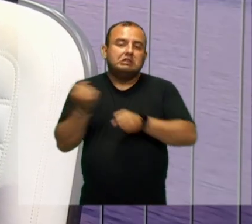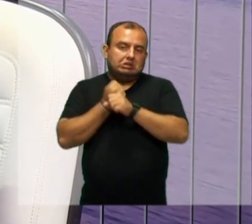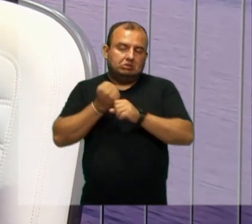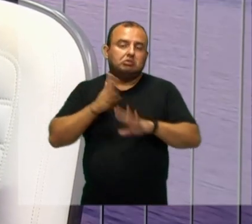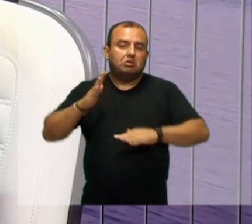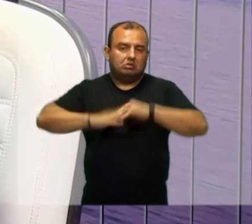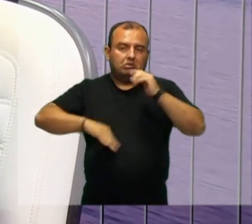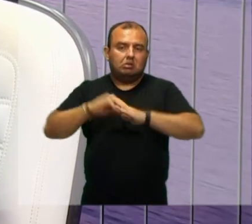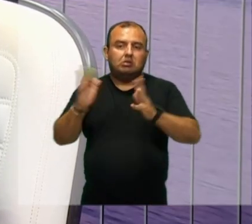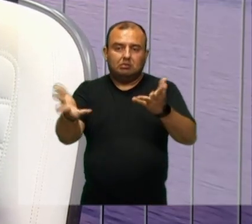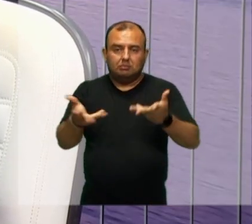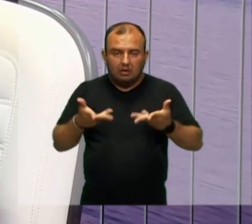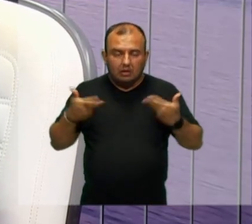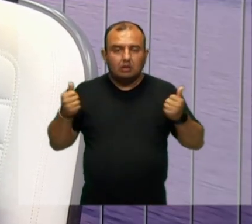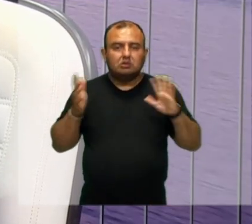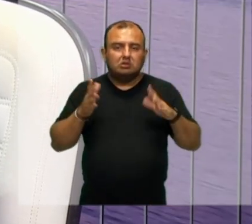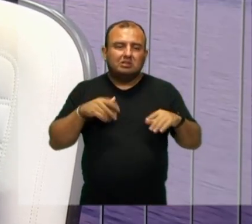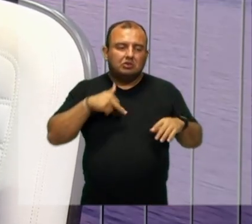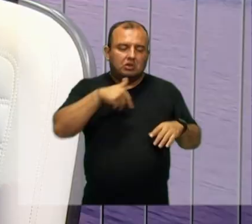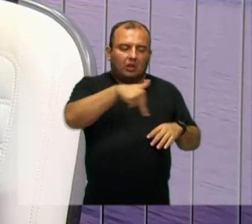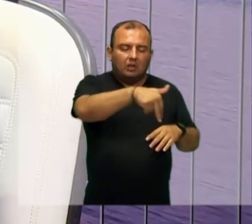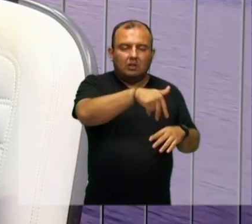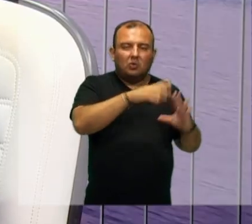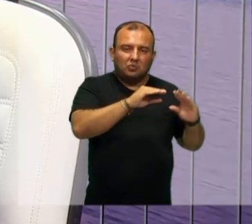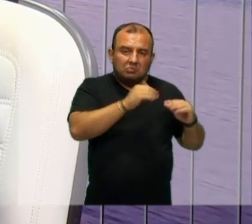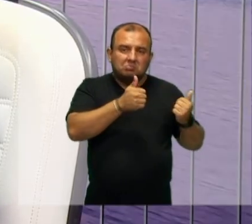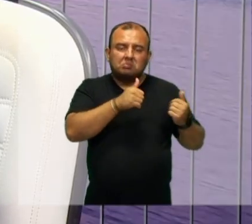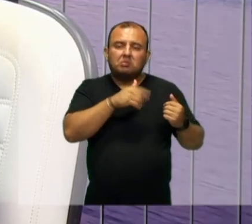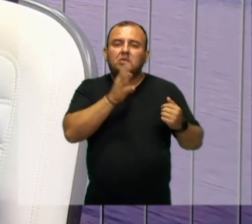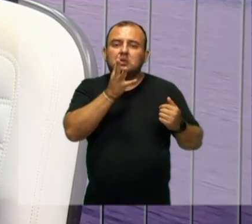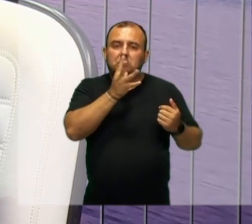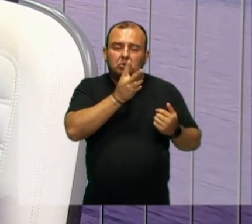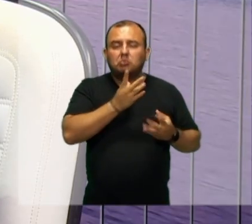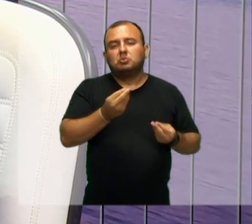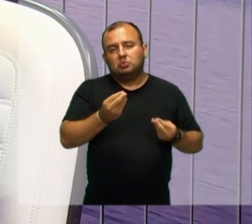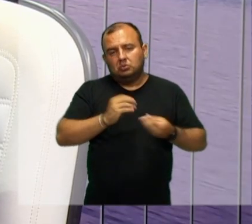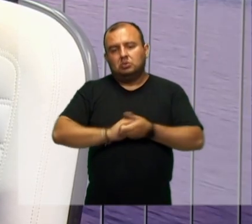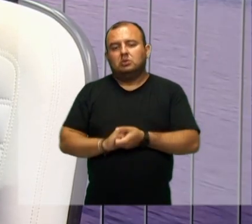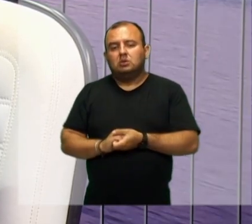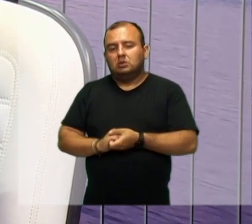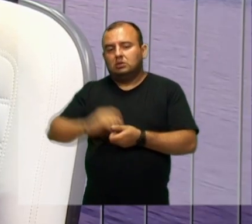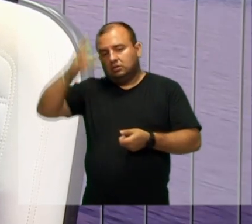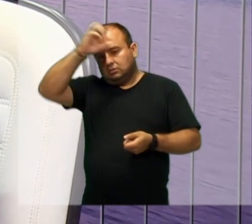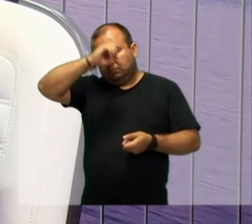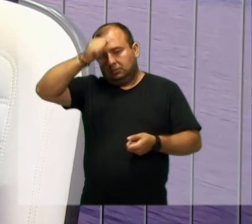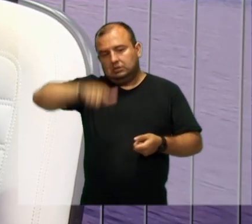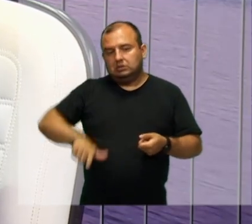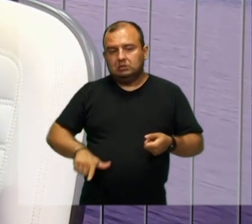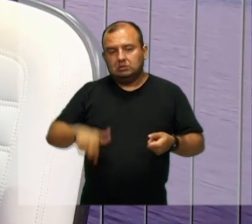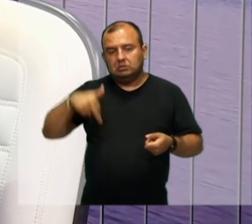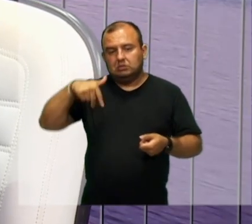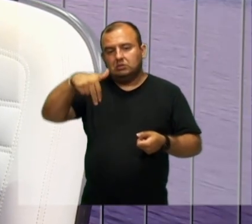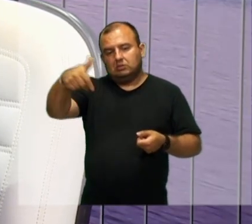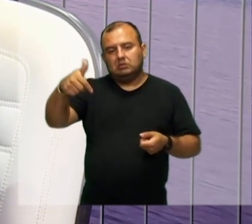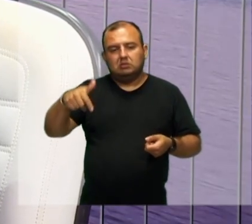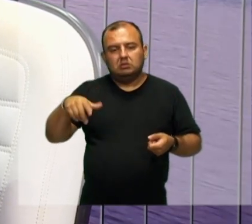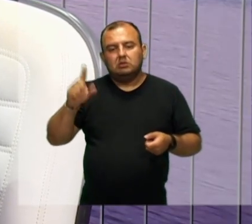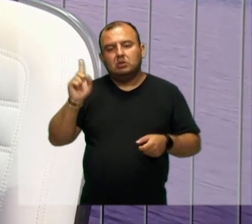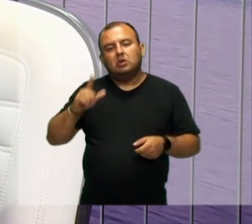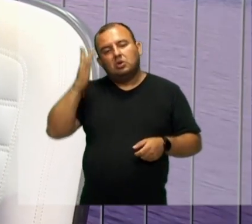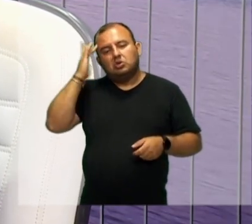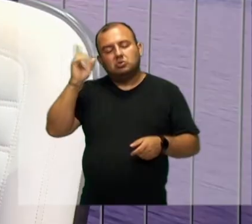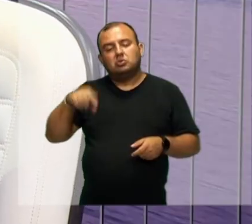de habilidade, eu criei o meu modo de andar e eu consigo ser muito ágil. Aprender a andar de novo com a prótese, eu acho que